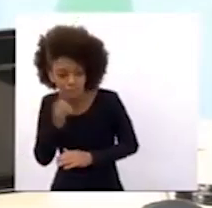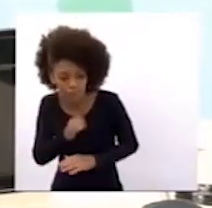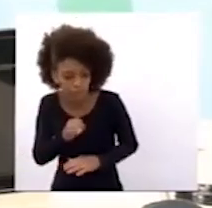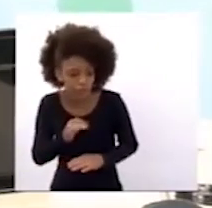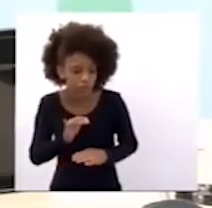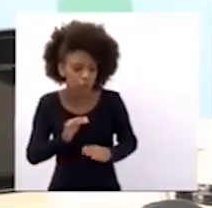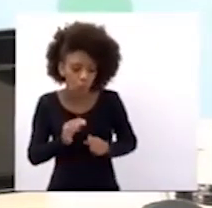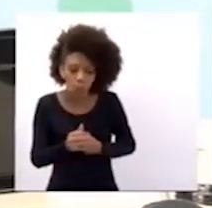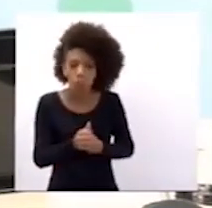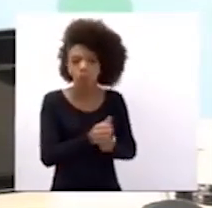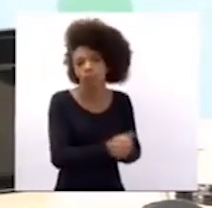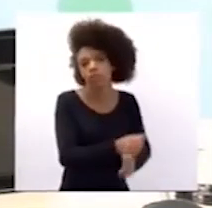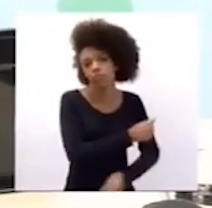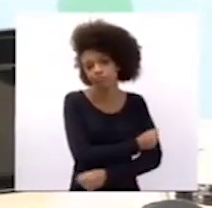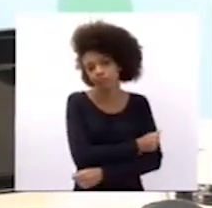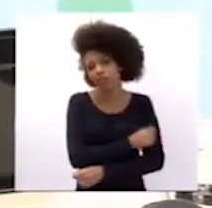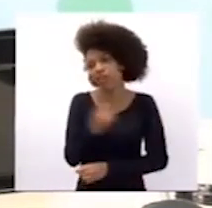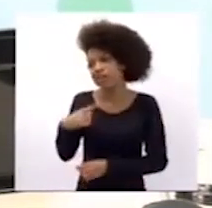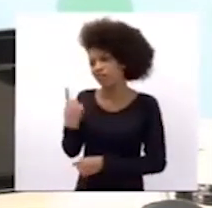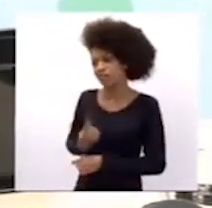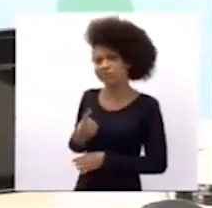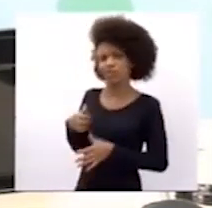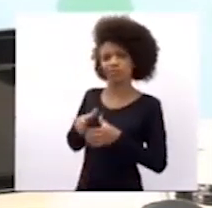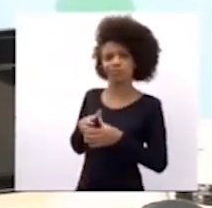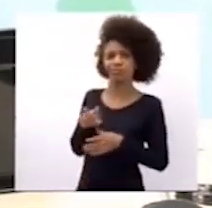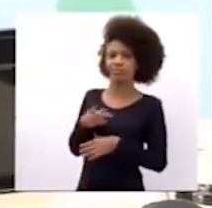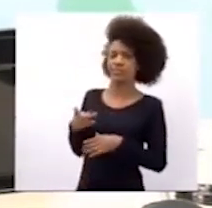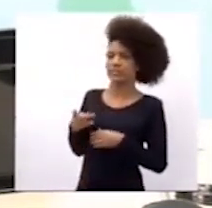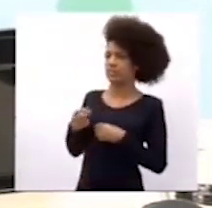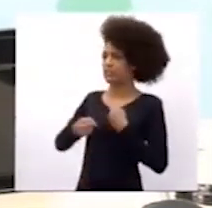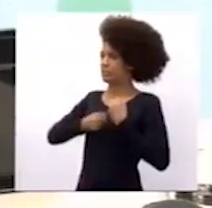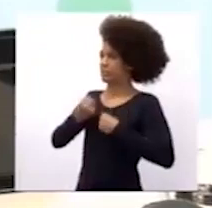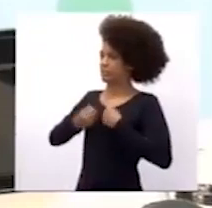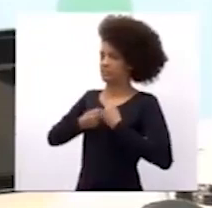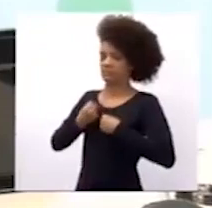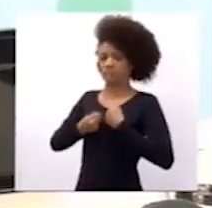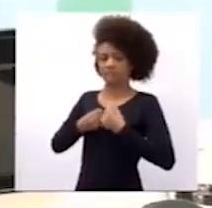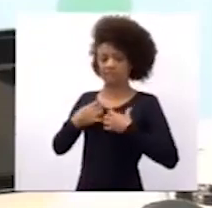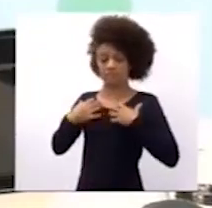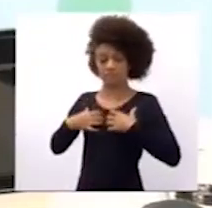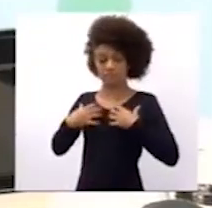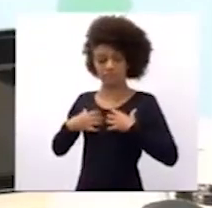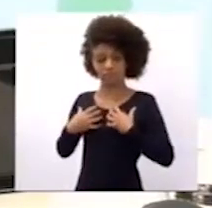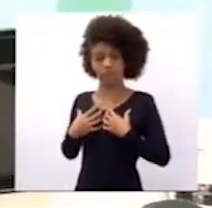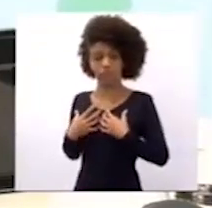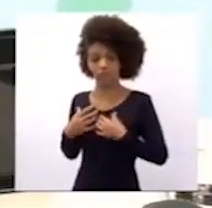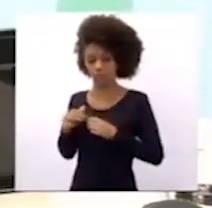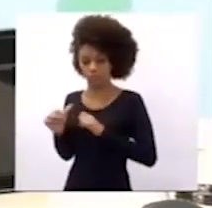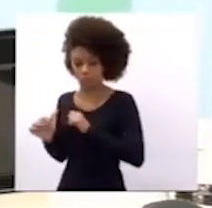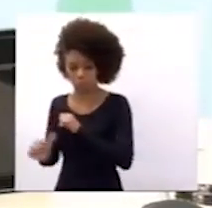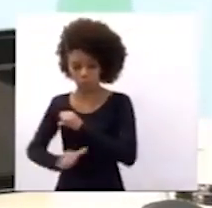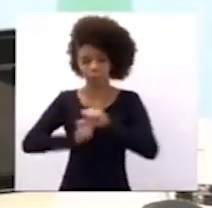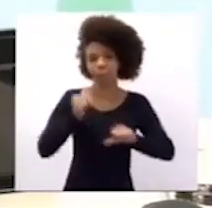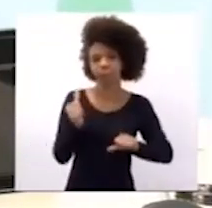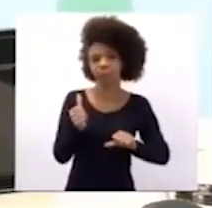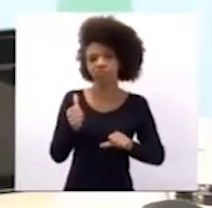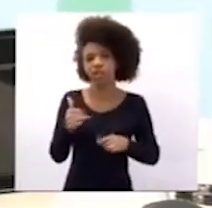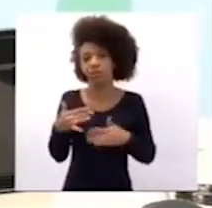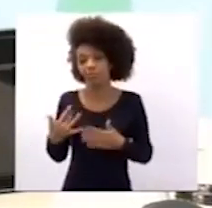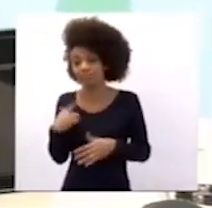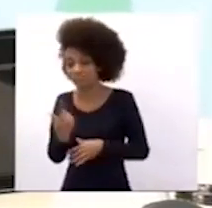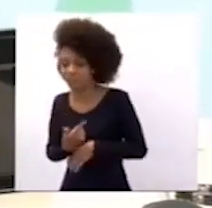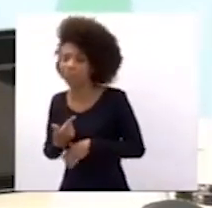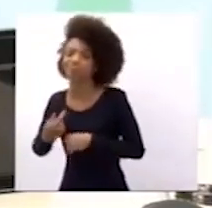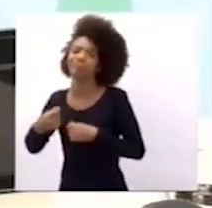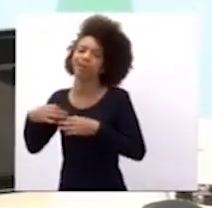todos estamos muito angustiados por conta dessa mudança muito brusca, até a gente se organizar